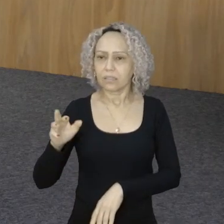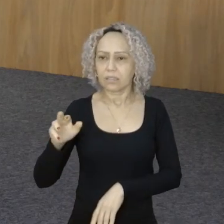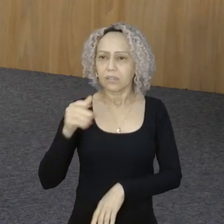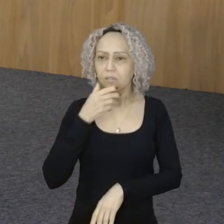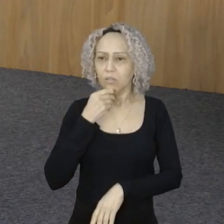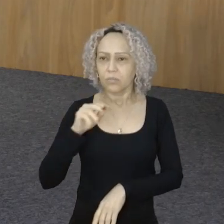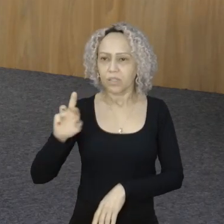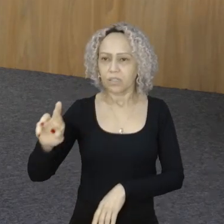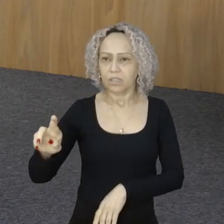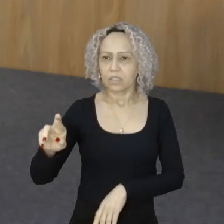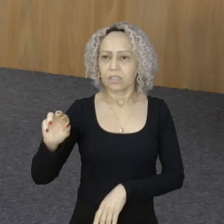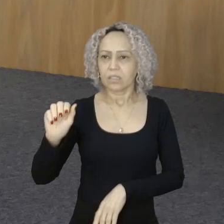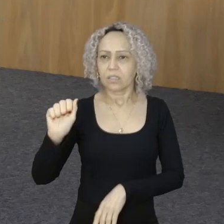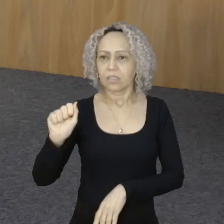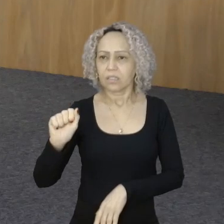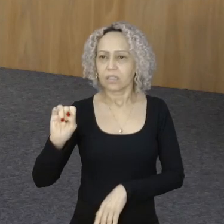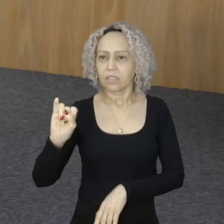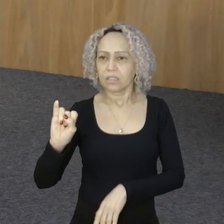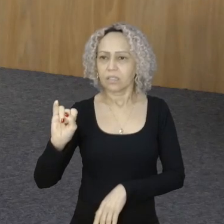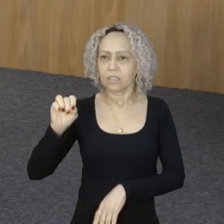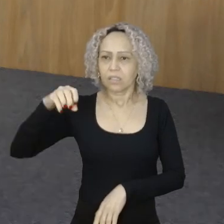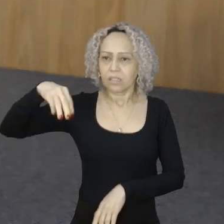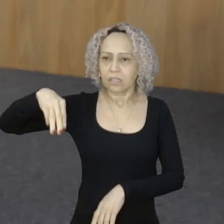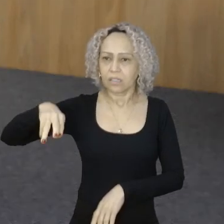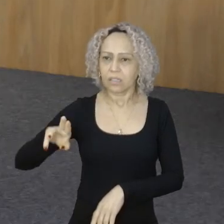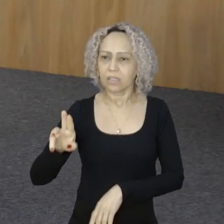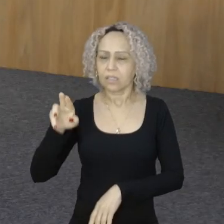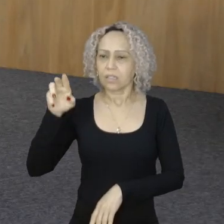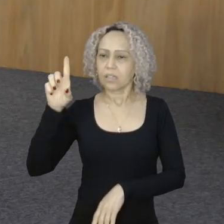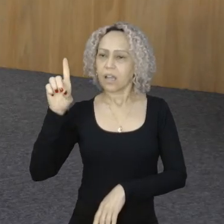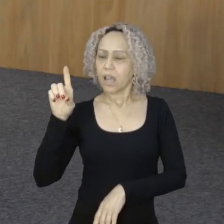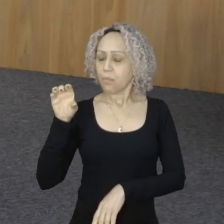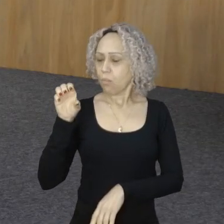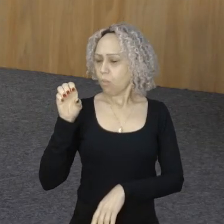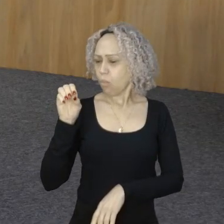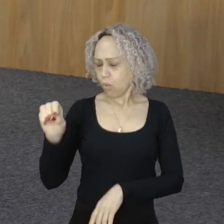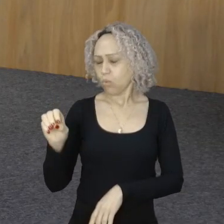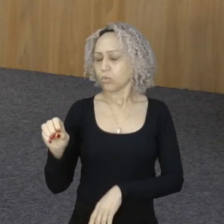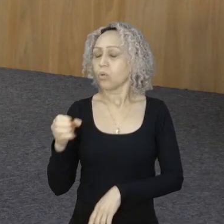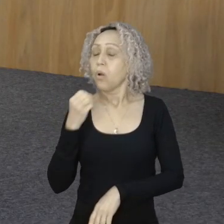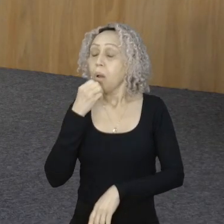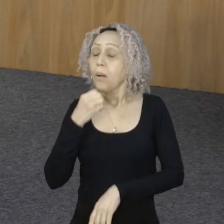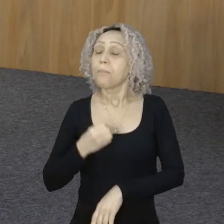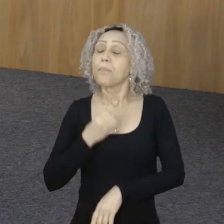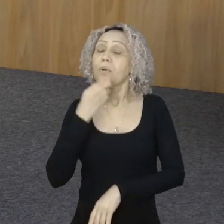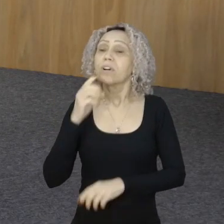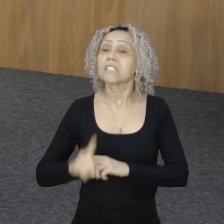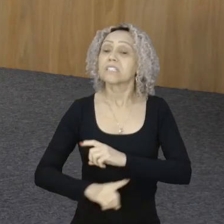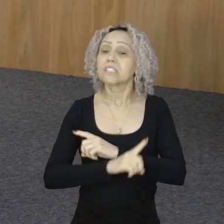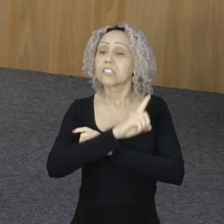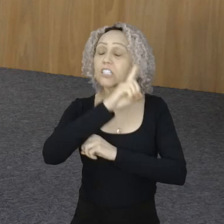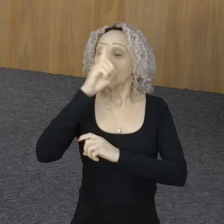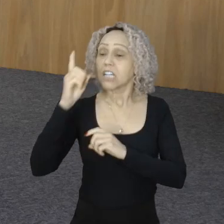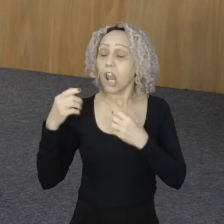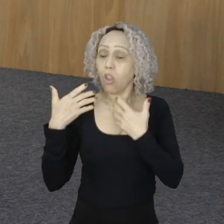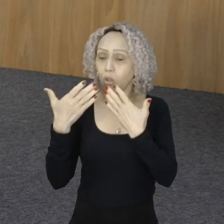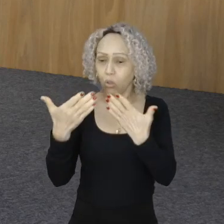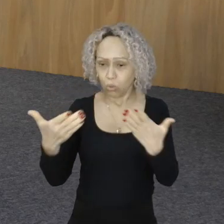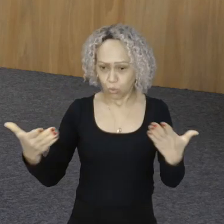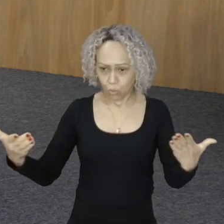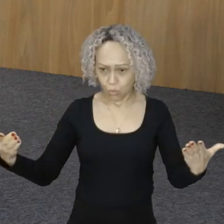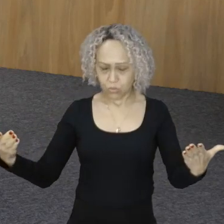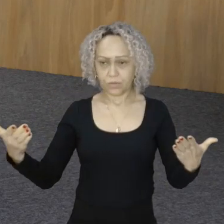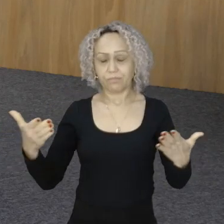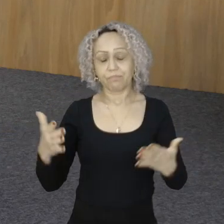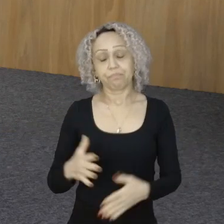Tudo bem, bom dia, Amanda Guerra, bom dia a todos, a todos que acompanham o Jornal PT Brasil. Muito grato